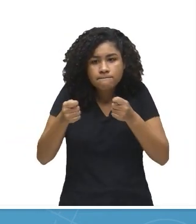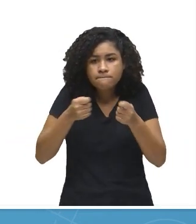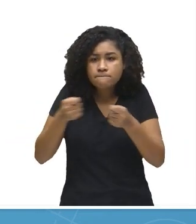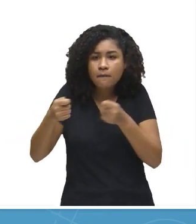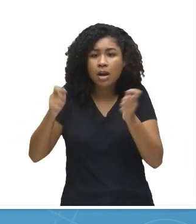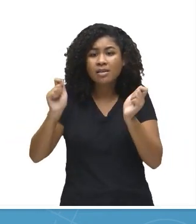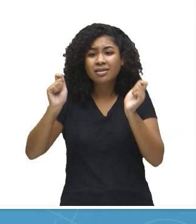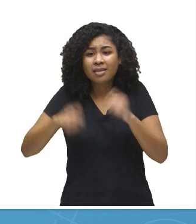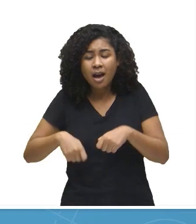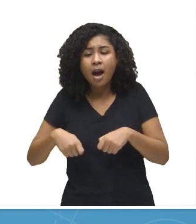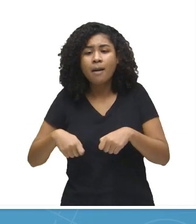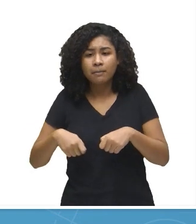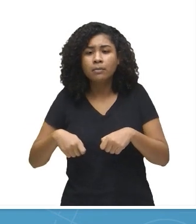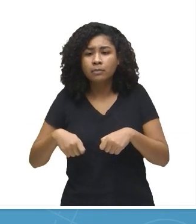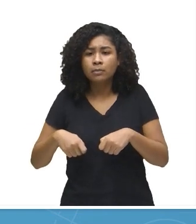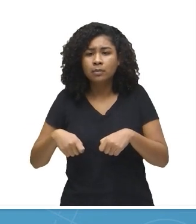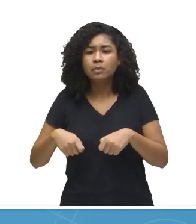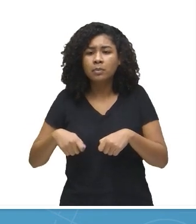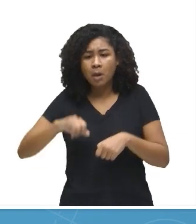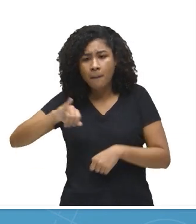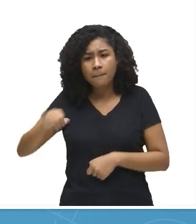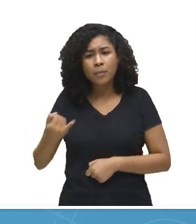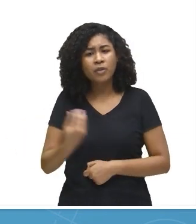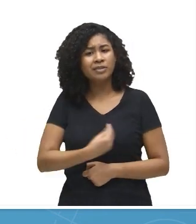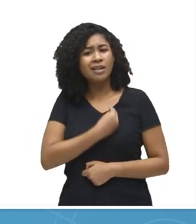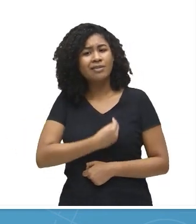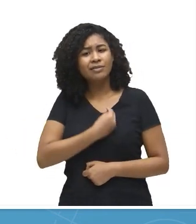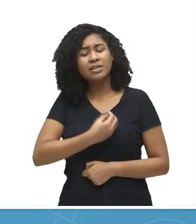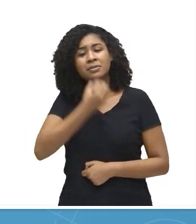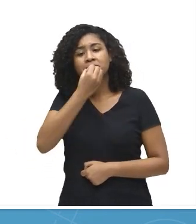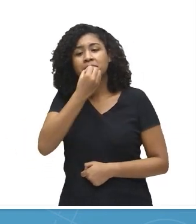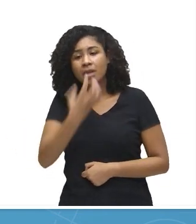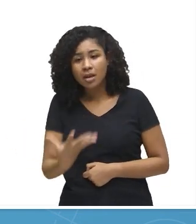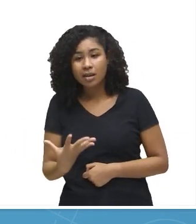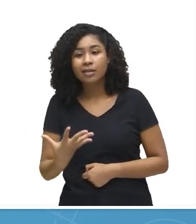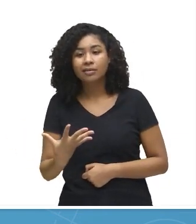possa desfrutar, né, das coisas boas da vida.